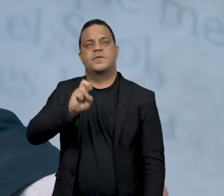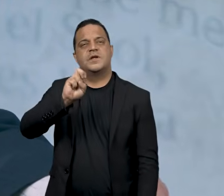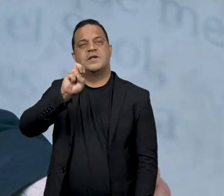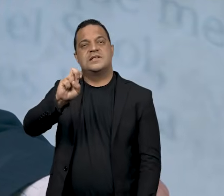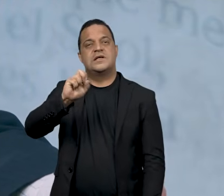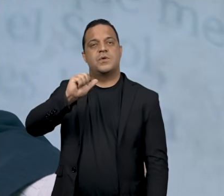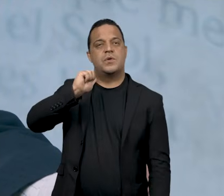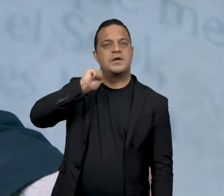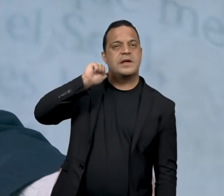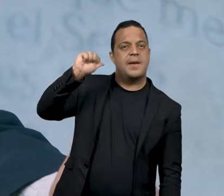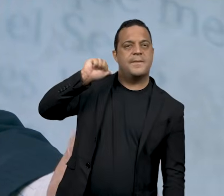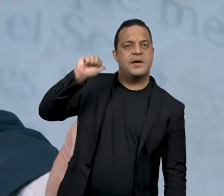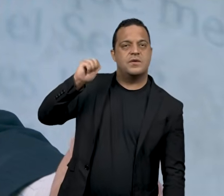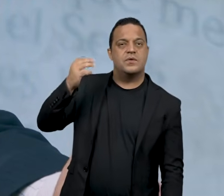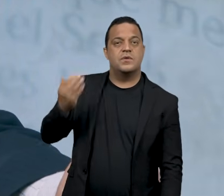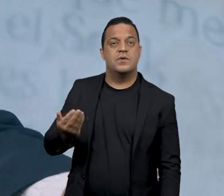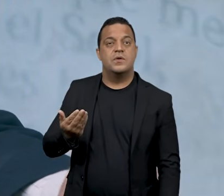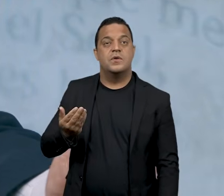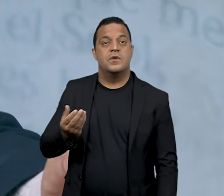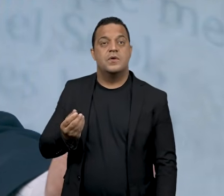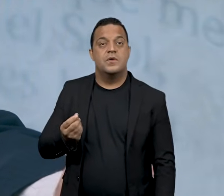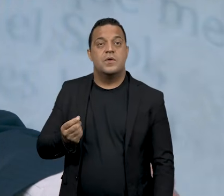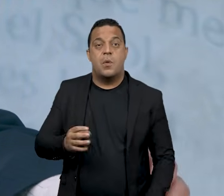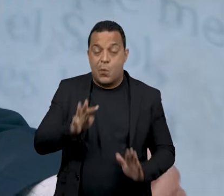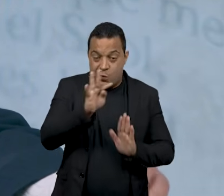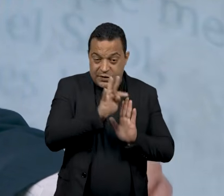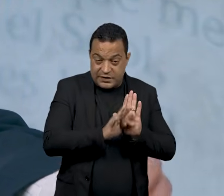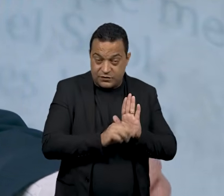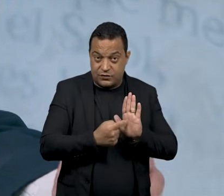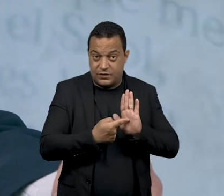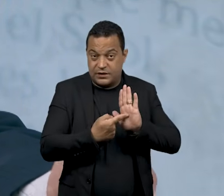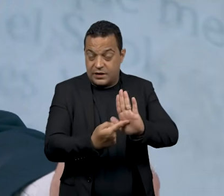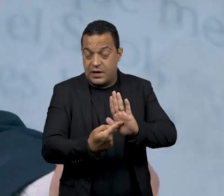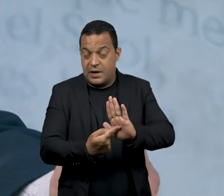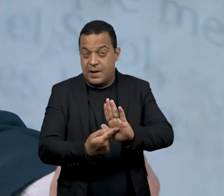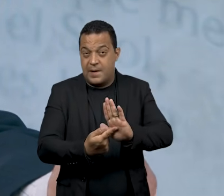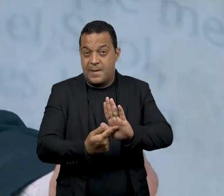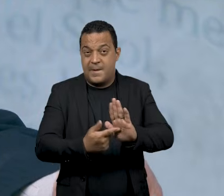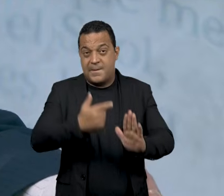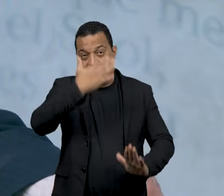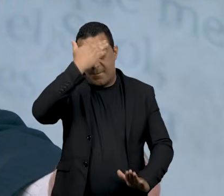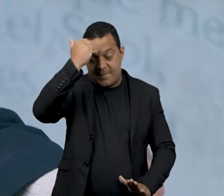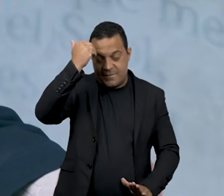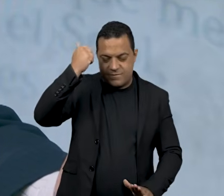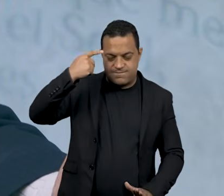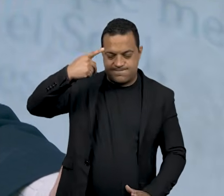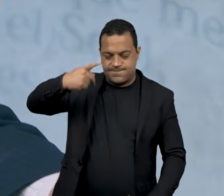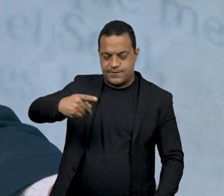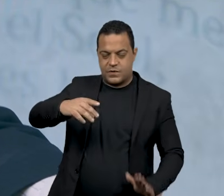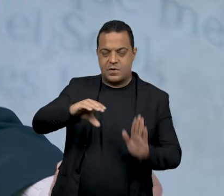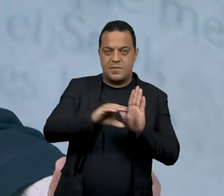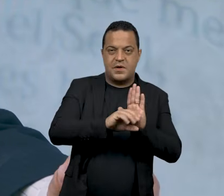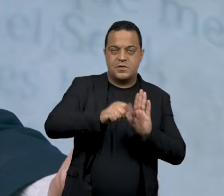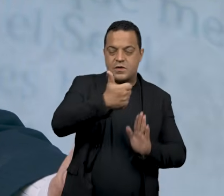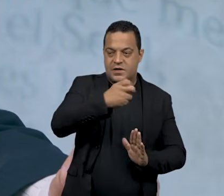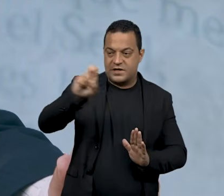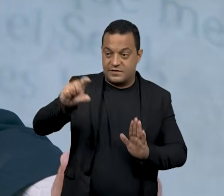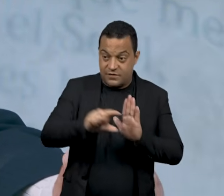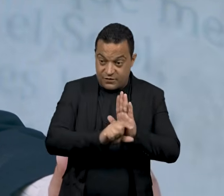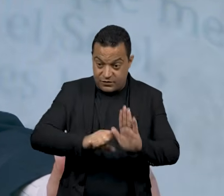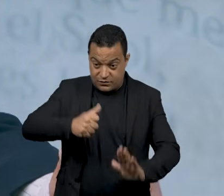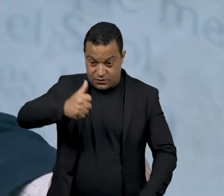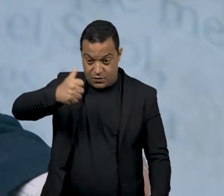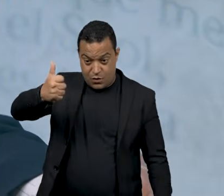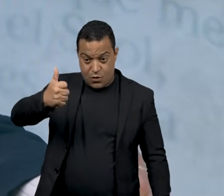de abril. E ele trouxe um texto que foi Provérbios capítulo 15, verso 1, que nos ensina o seguinte,